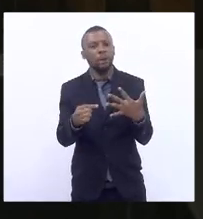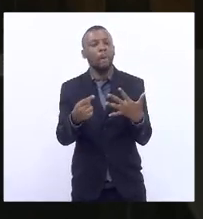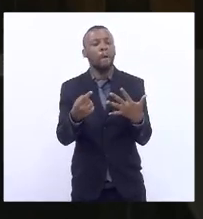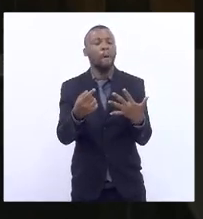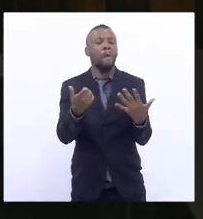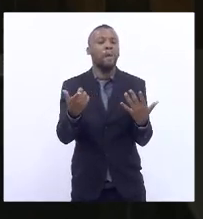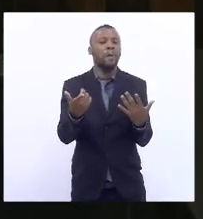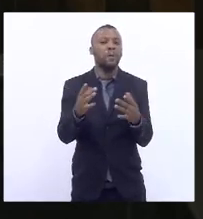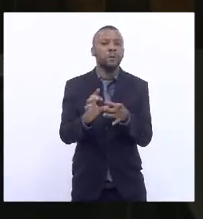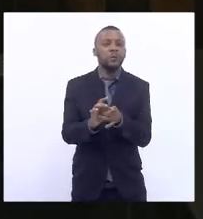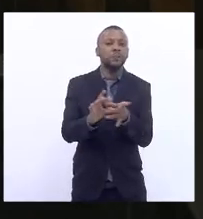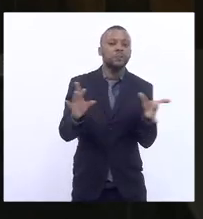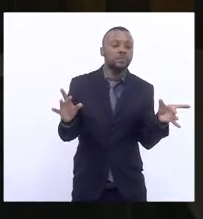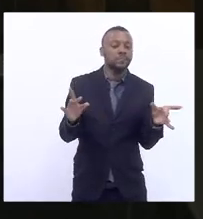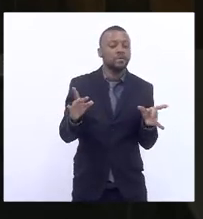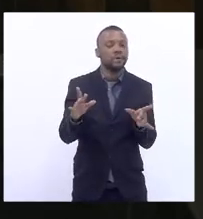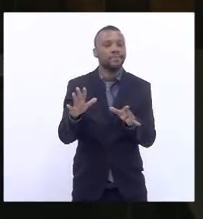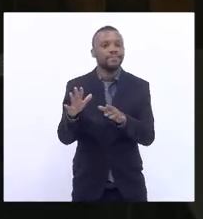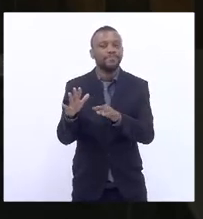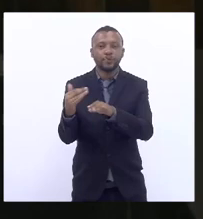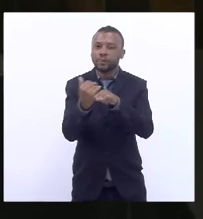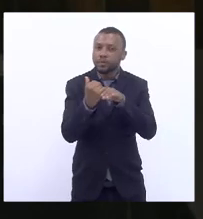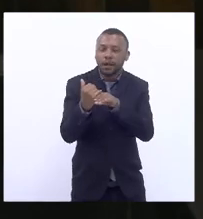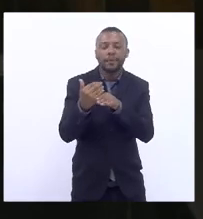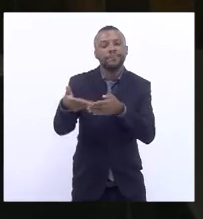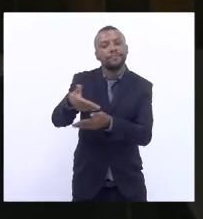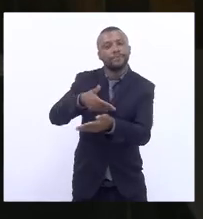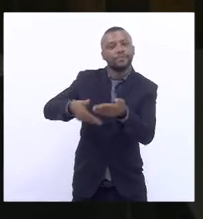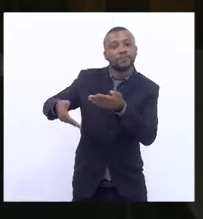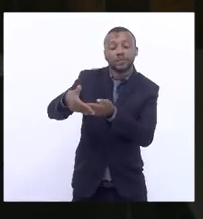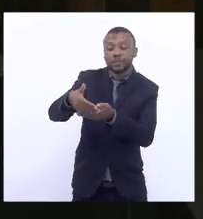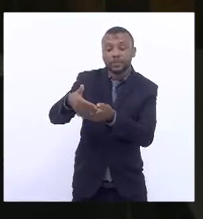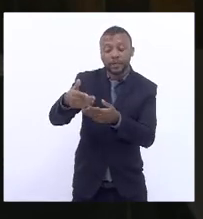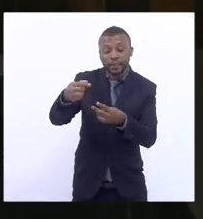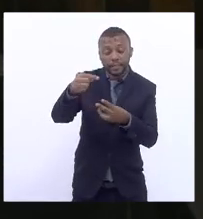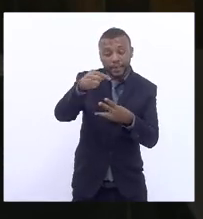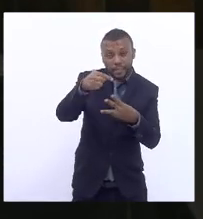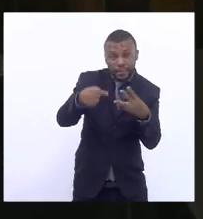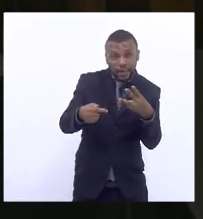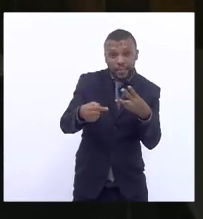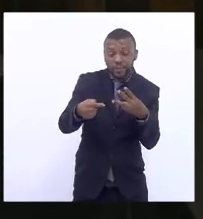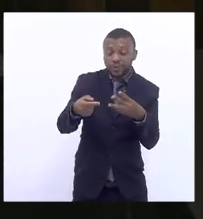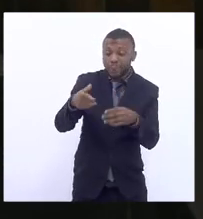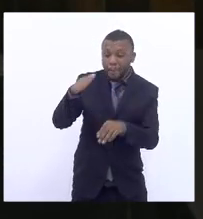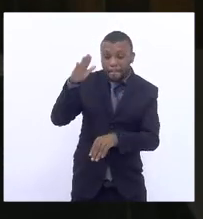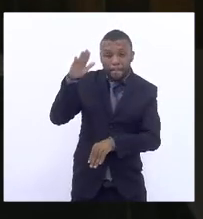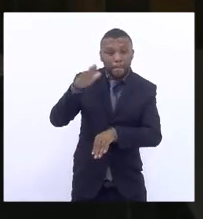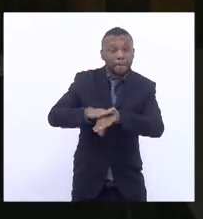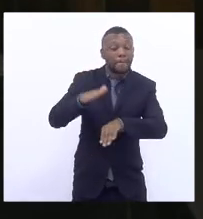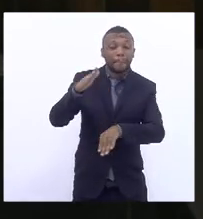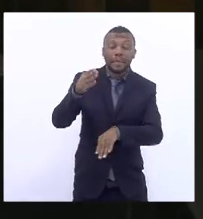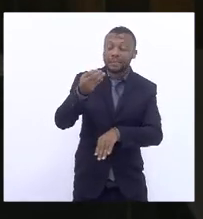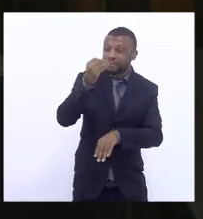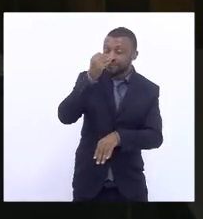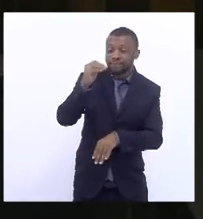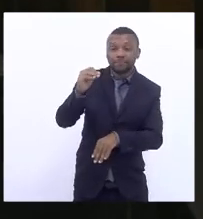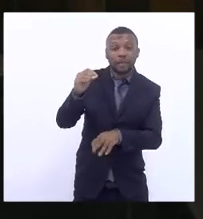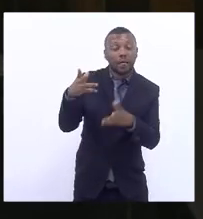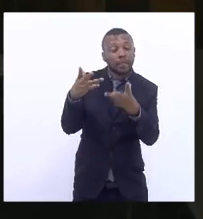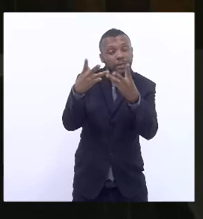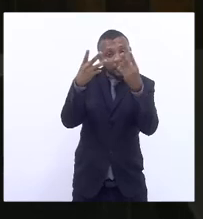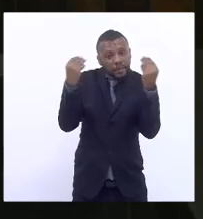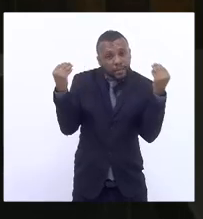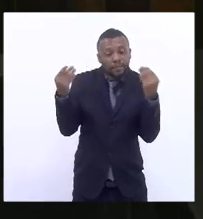fraternidade, desses, o mais esquecido foi a fraternidade, o mais relegado. Muito se falou e